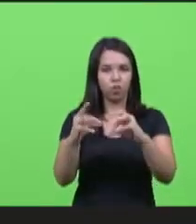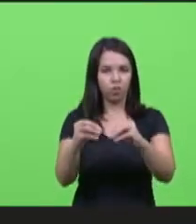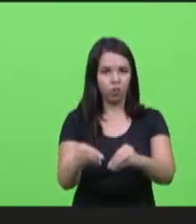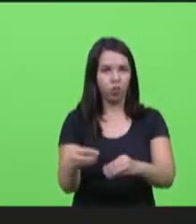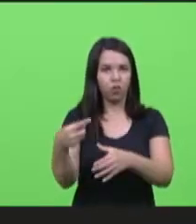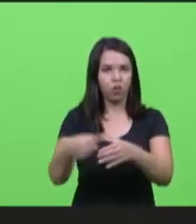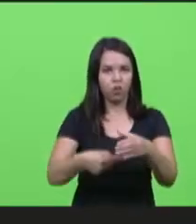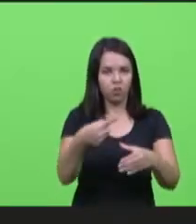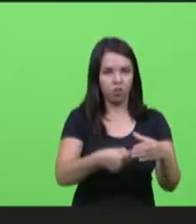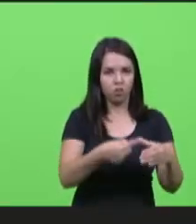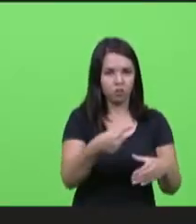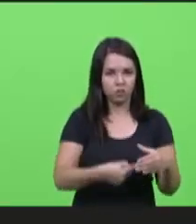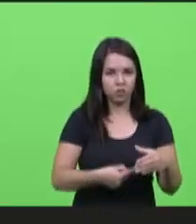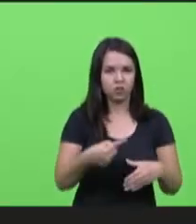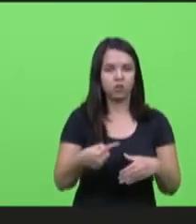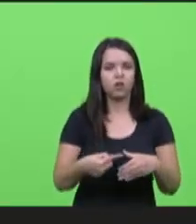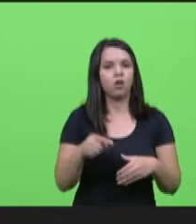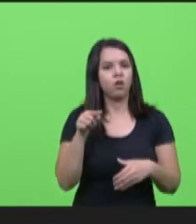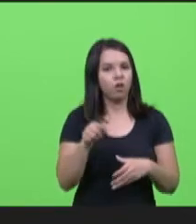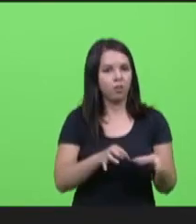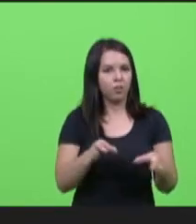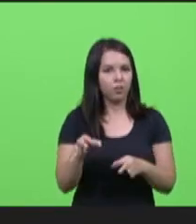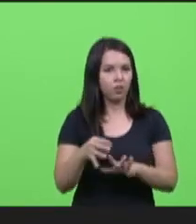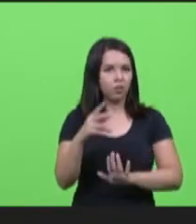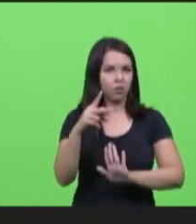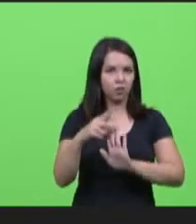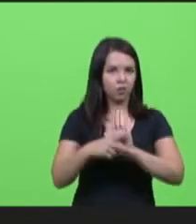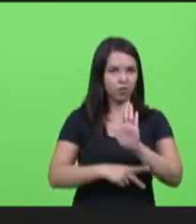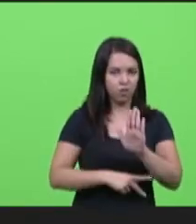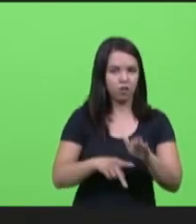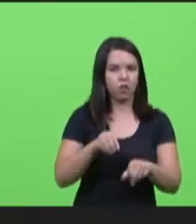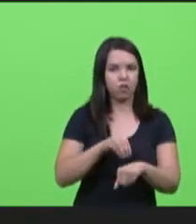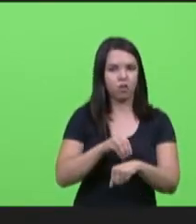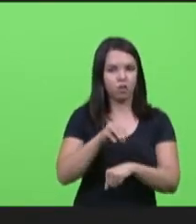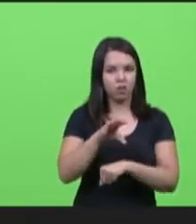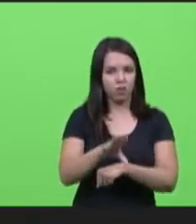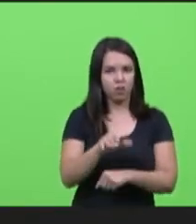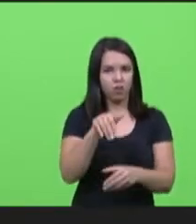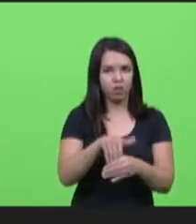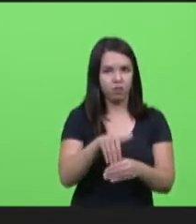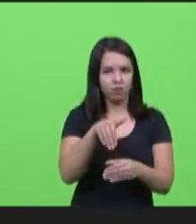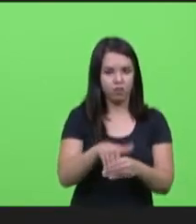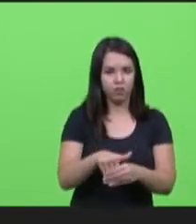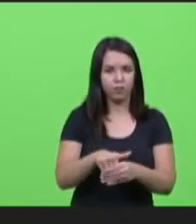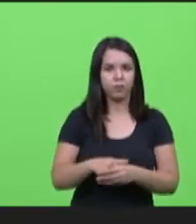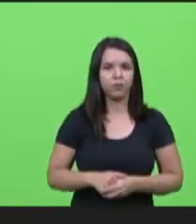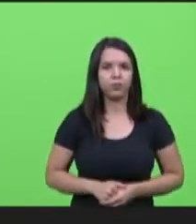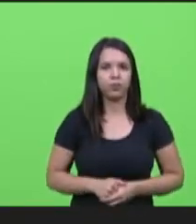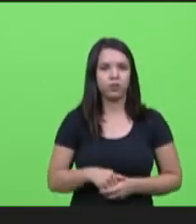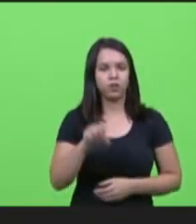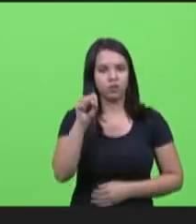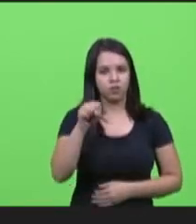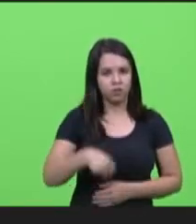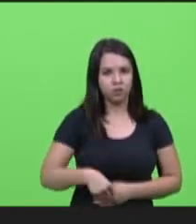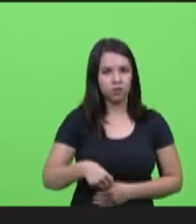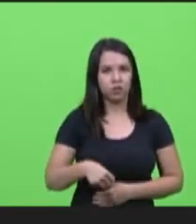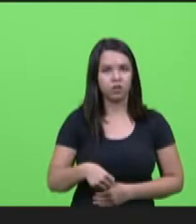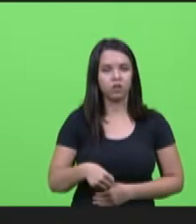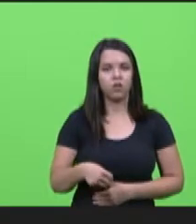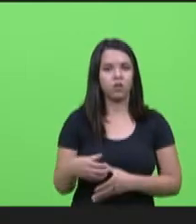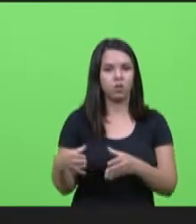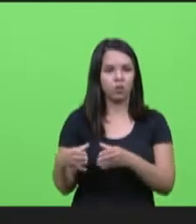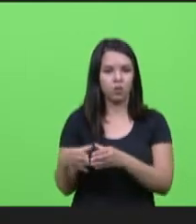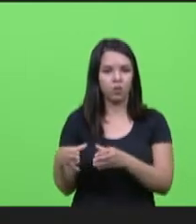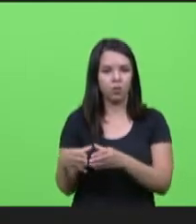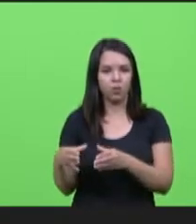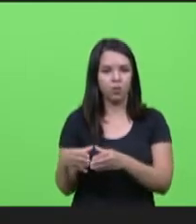apresentar esse projeto. Aí faço encaminhamento de voto, voto sim para a bancada bolsonarista